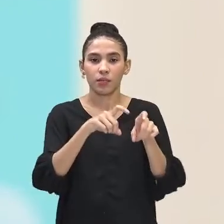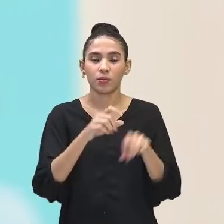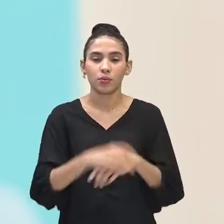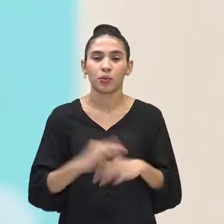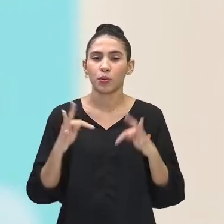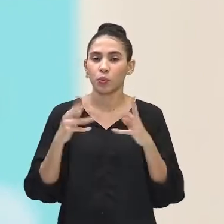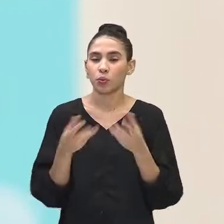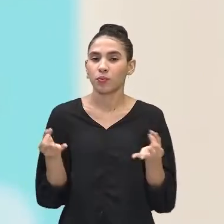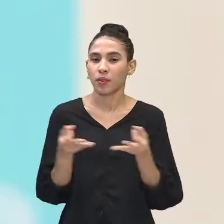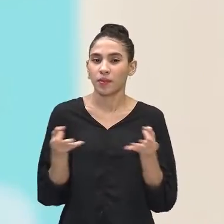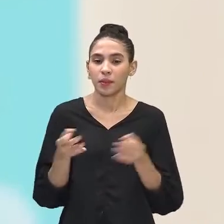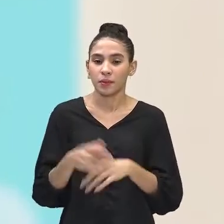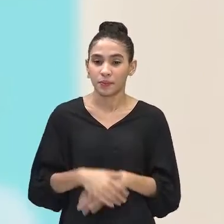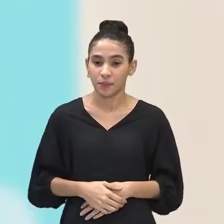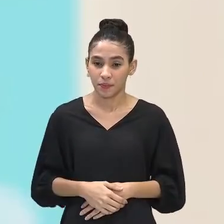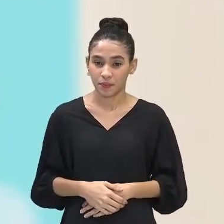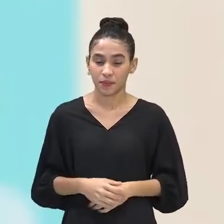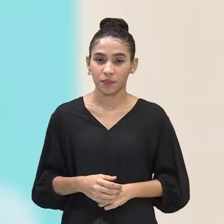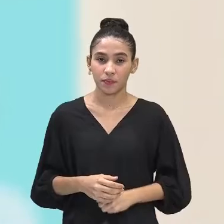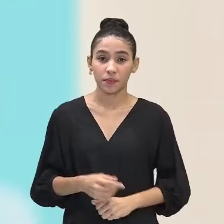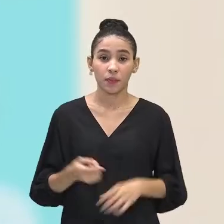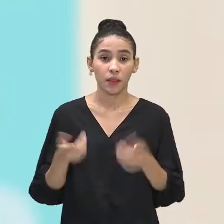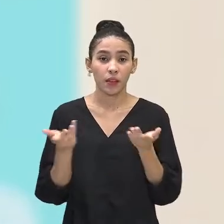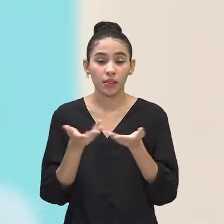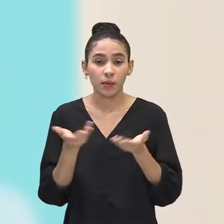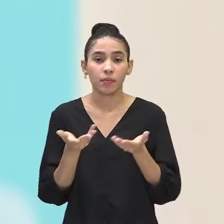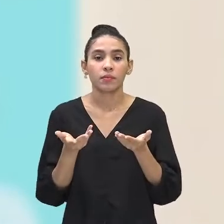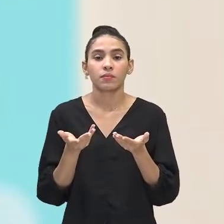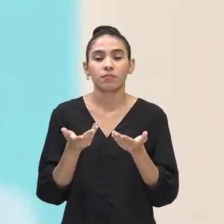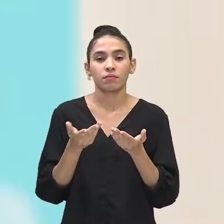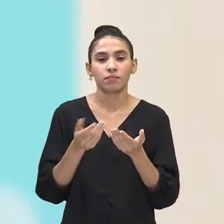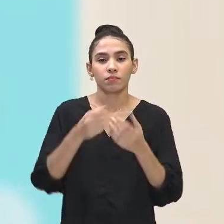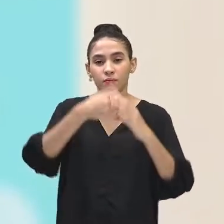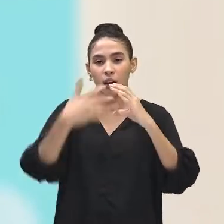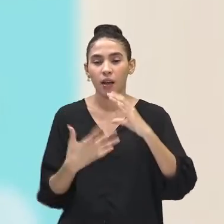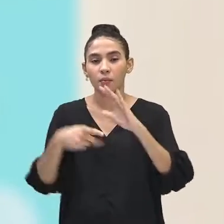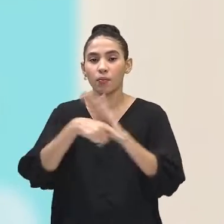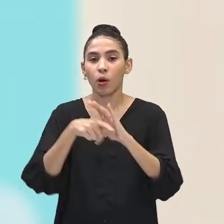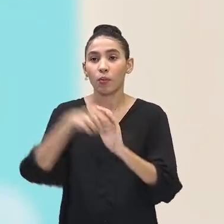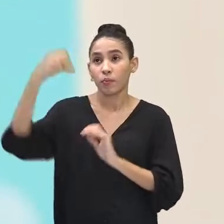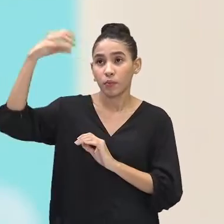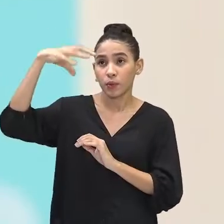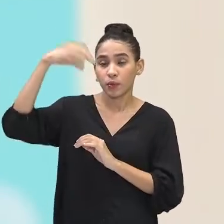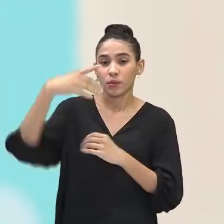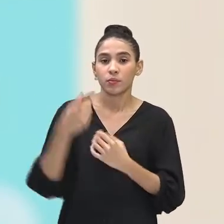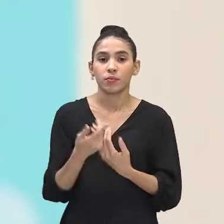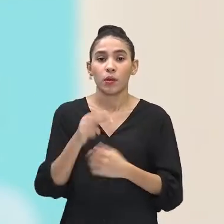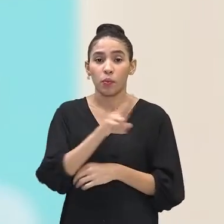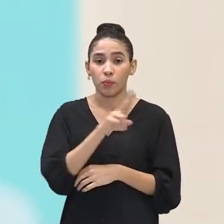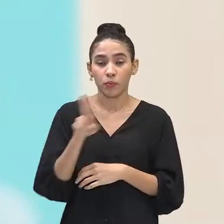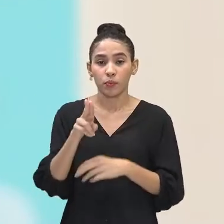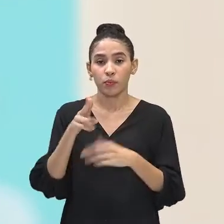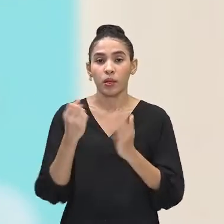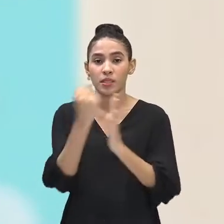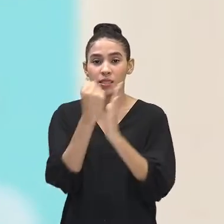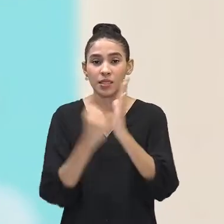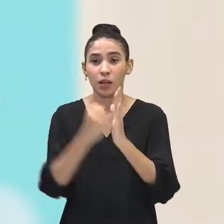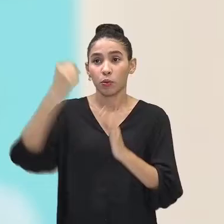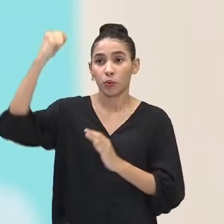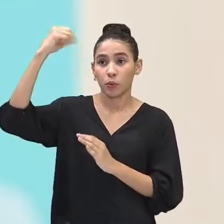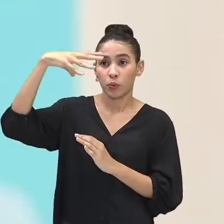é perfeito. Beleza? Sabendo agora dessas informações a respeito do iluminismo, é por isso que se chama o século das luzes,